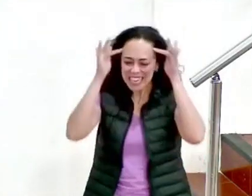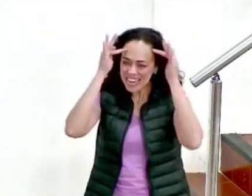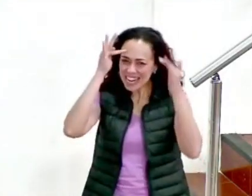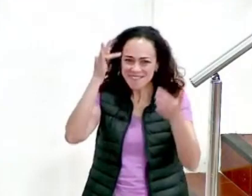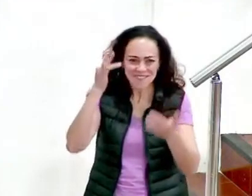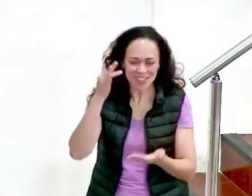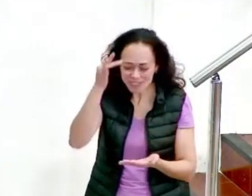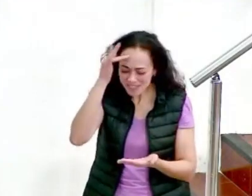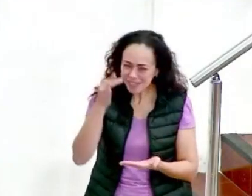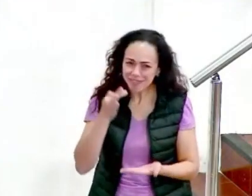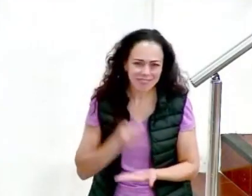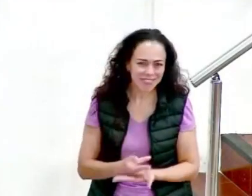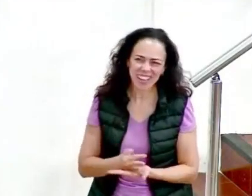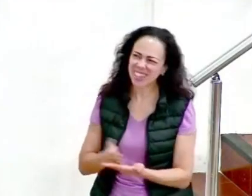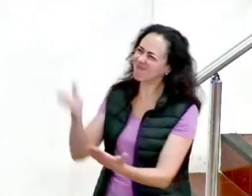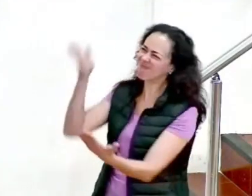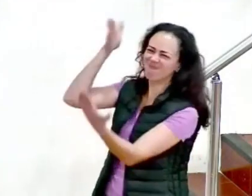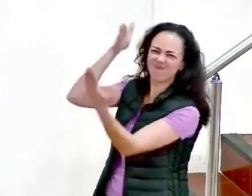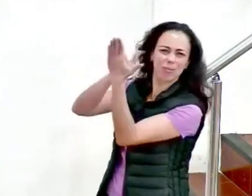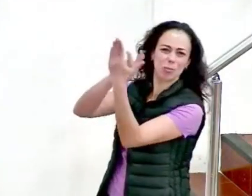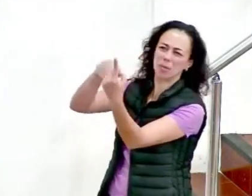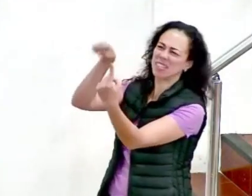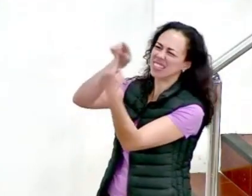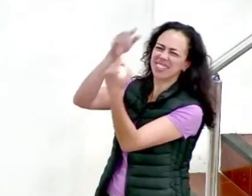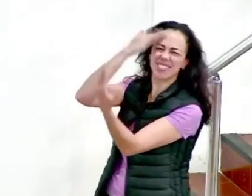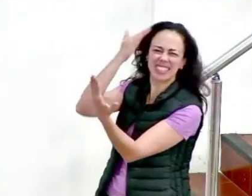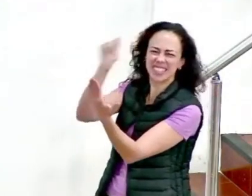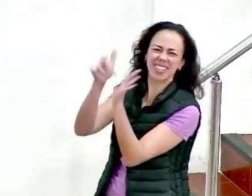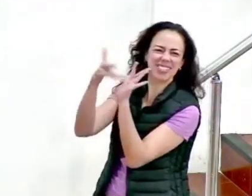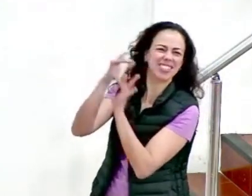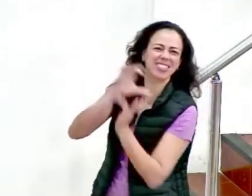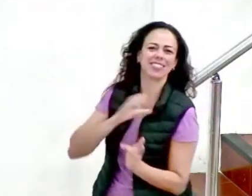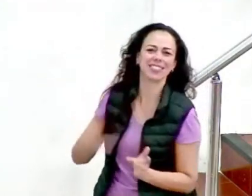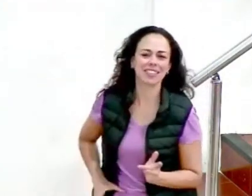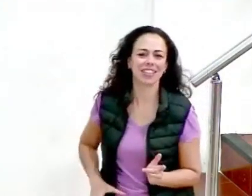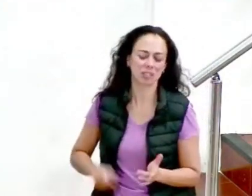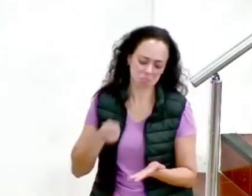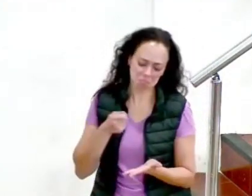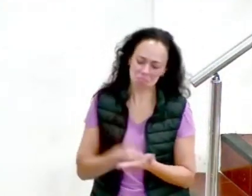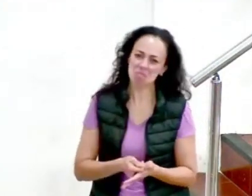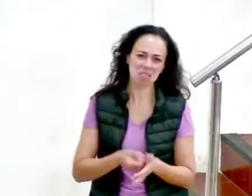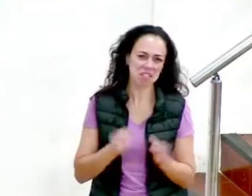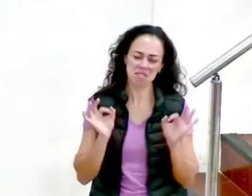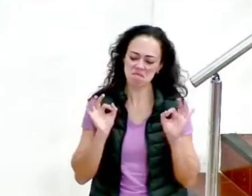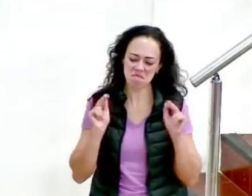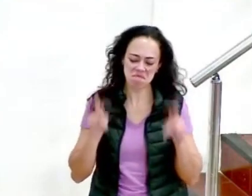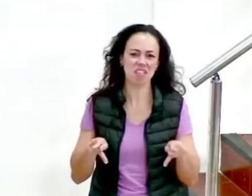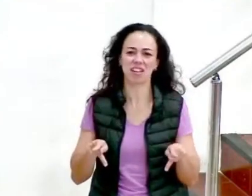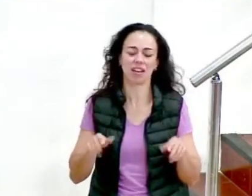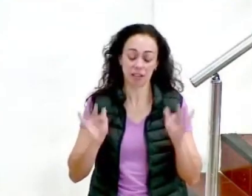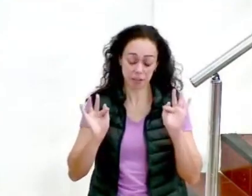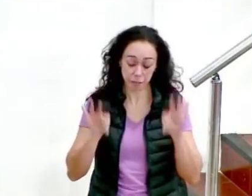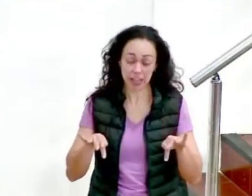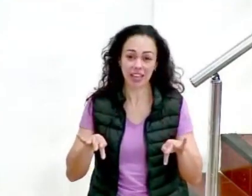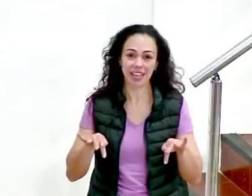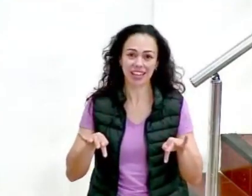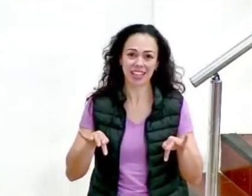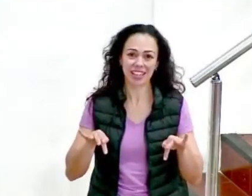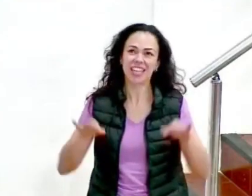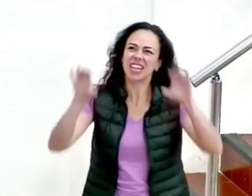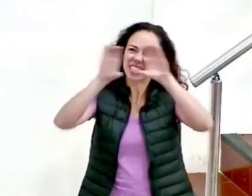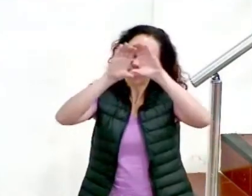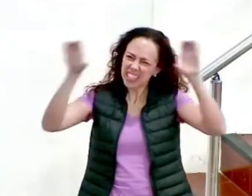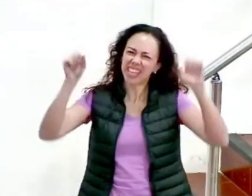autor e consumador dela. Uma fé que dirige a nossa vida a buscar continuamente a palavra